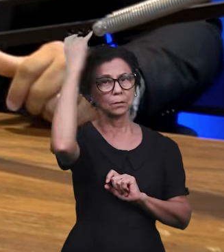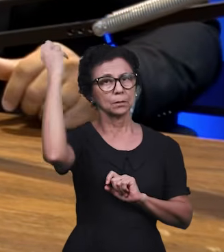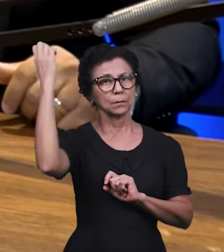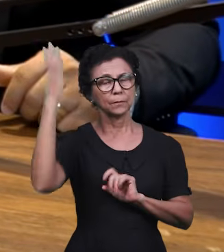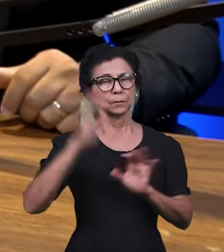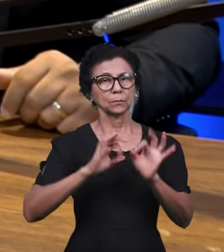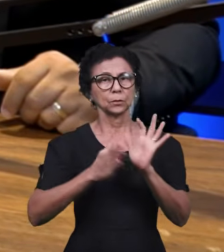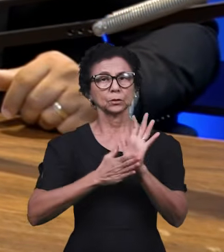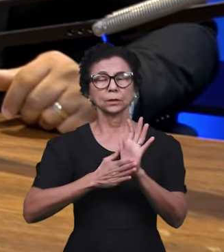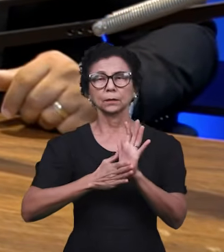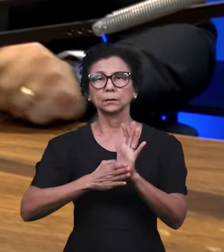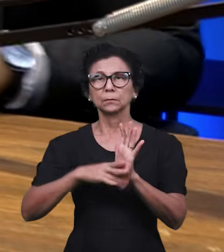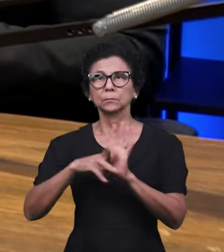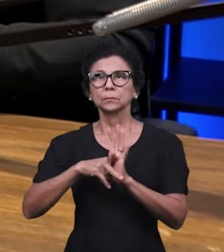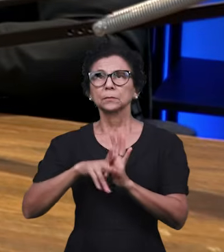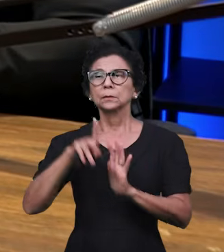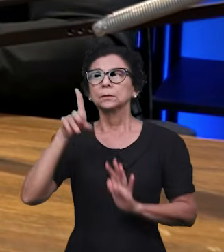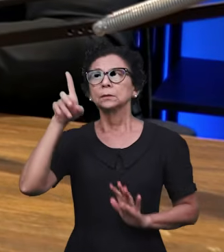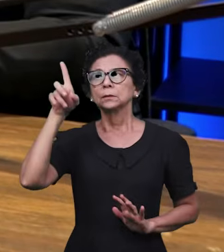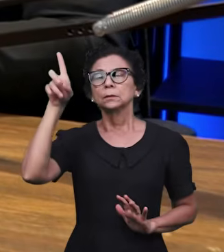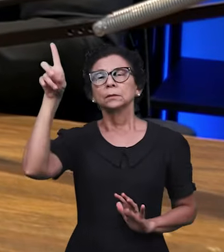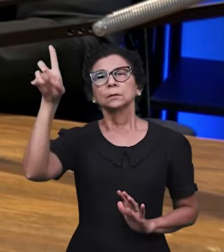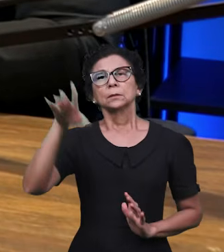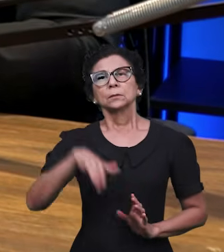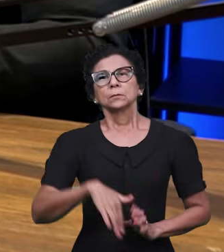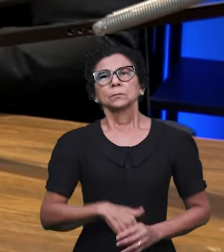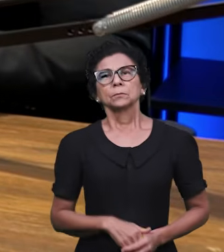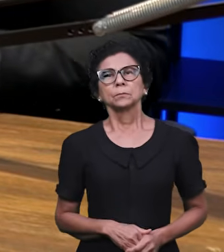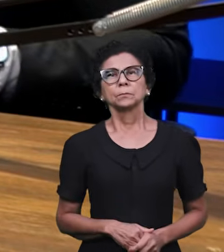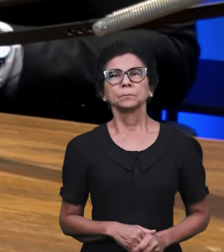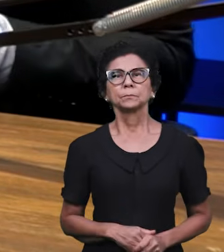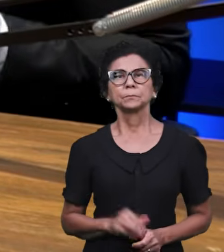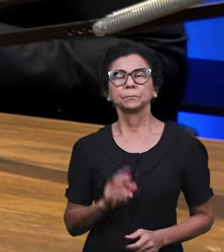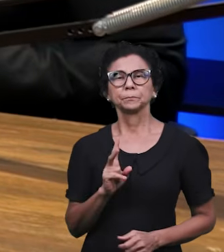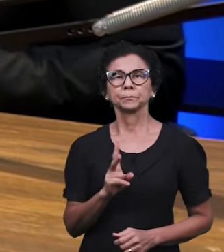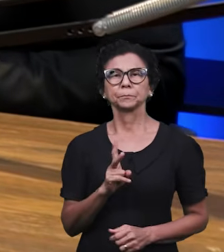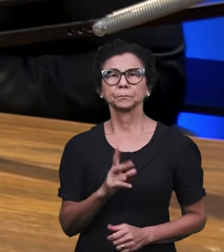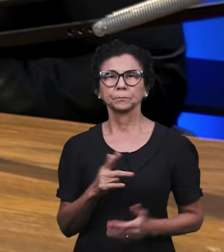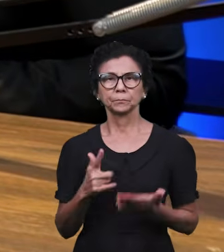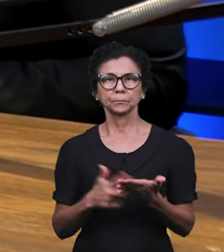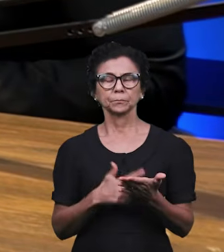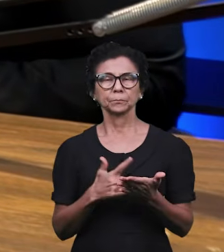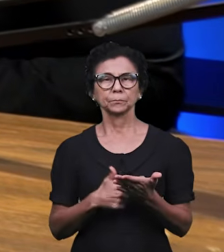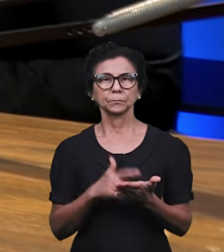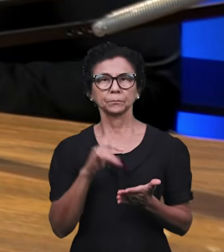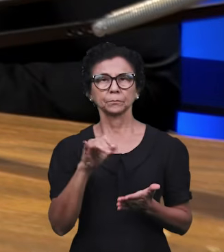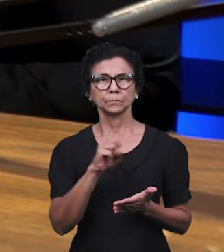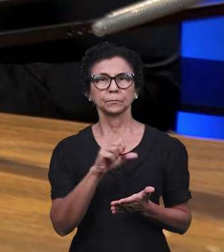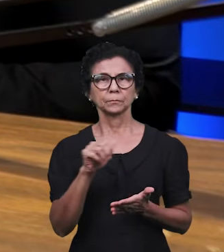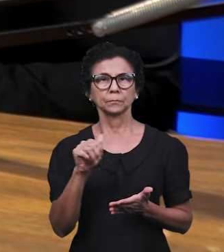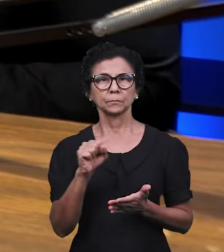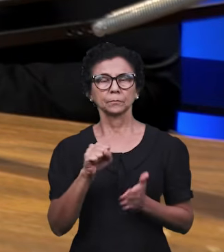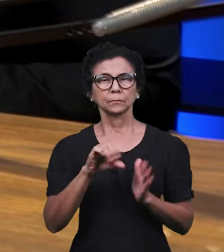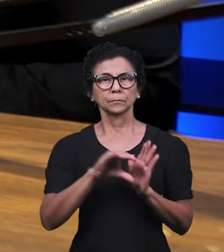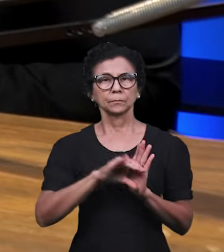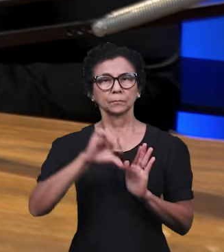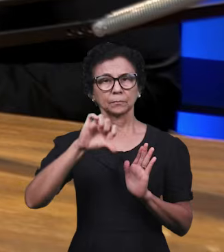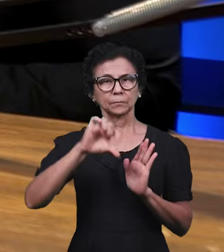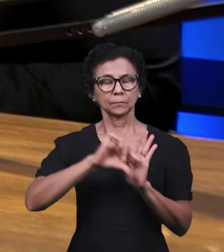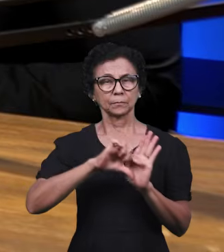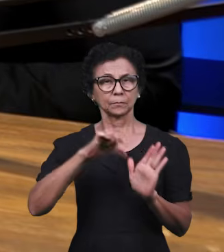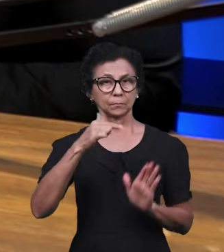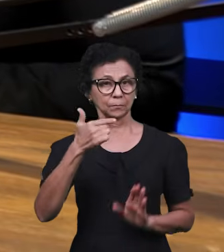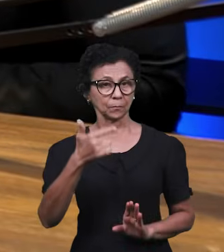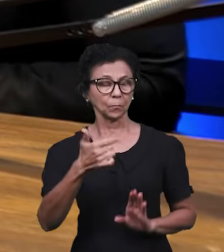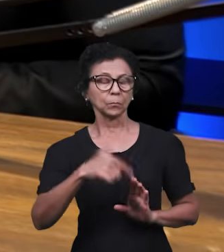de Deus. E aí nós vamos ver ainda no livro do profeta Isaías, no capítulo 9, no verso